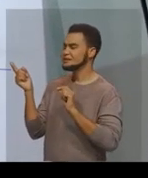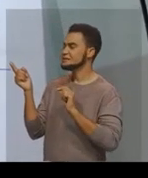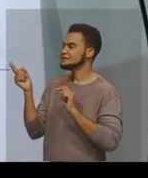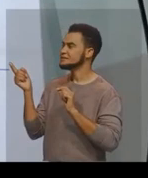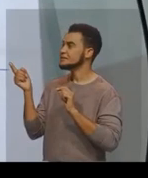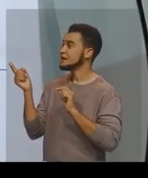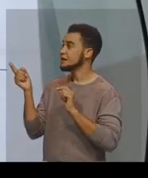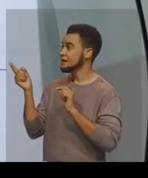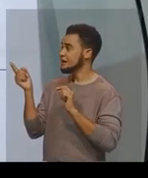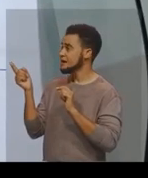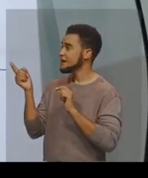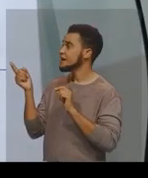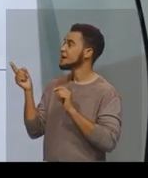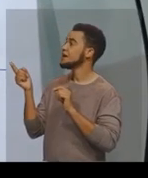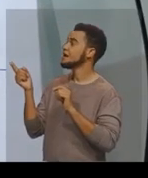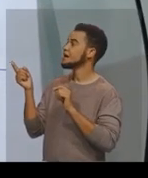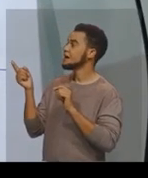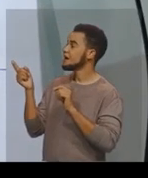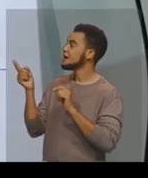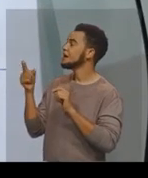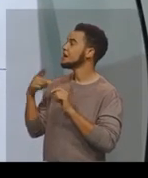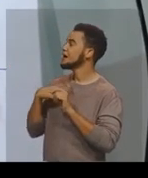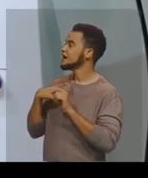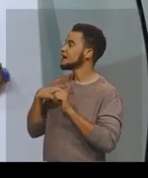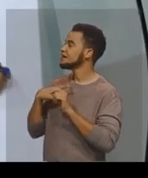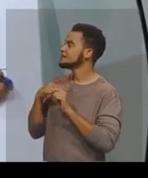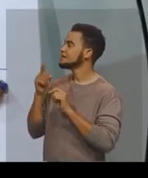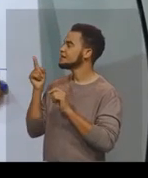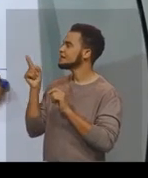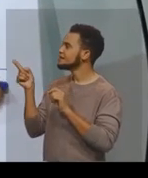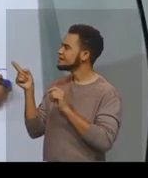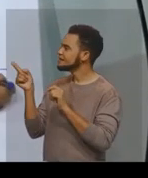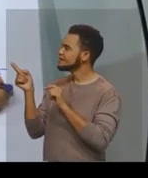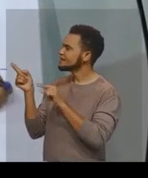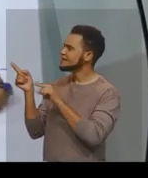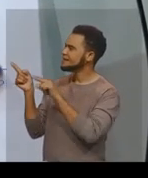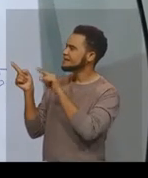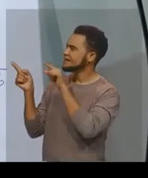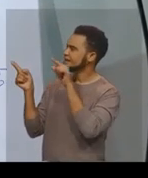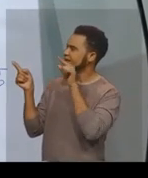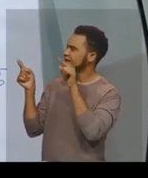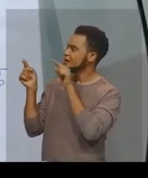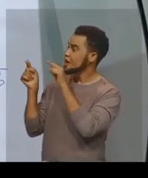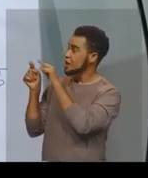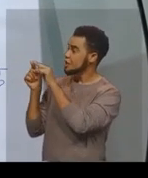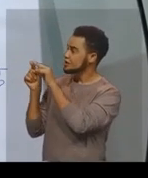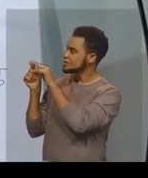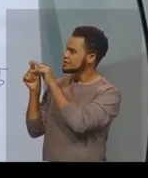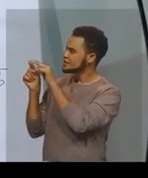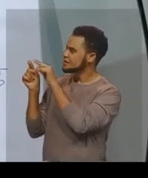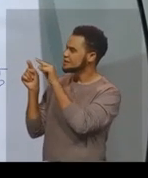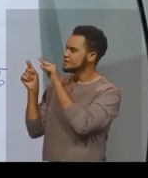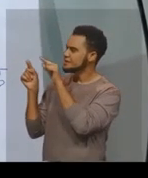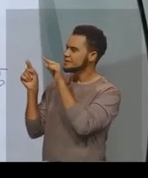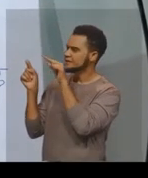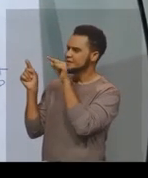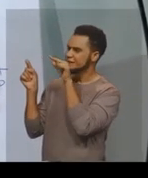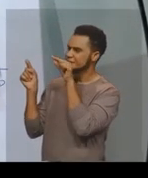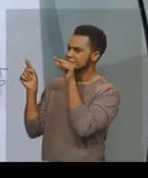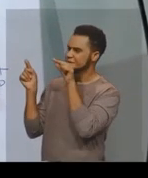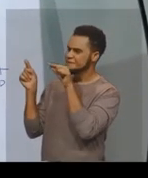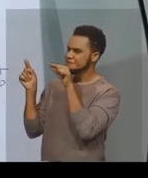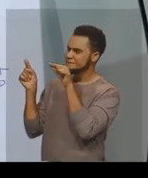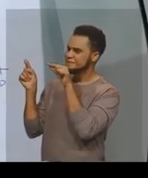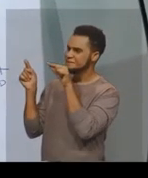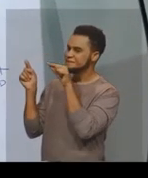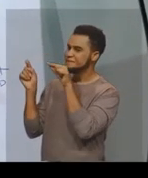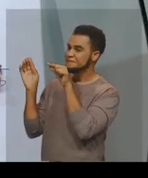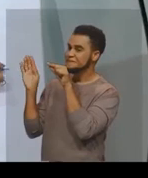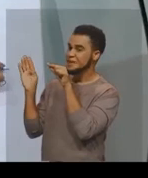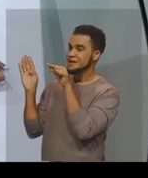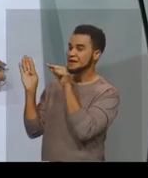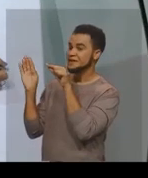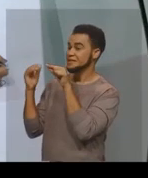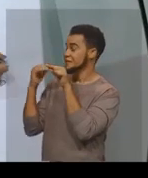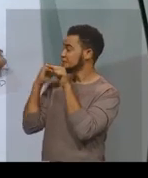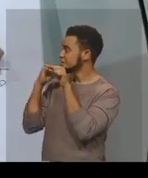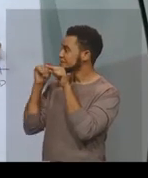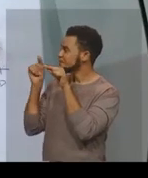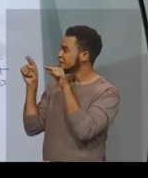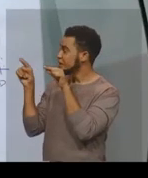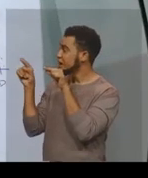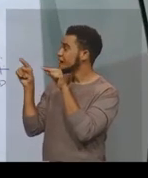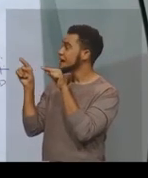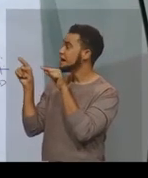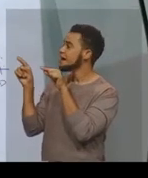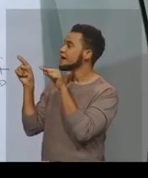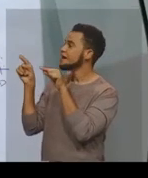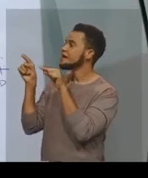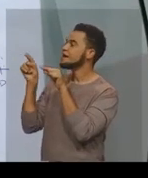origem, digamos que a minha origem é aqui, meu ponto A, meu ponto B. Ou seja, ele saiu daqui